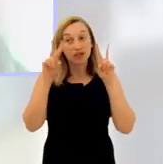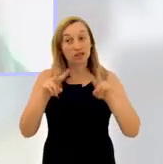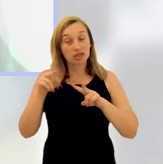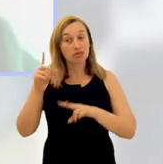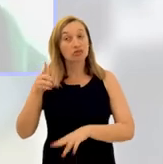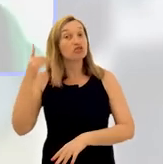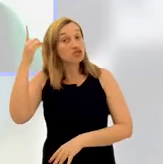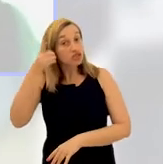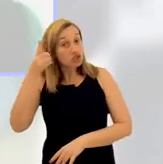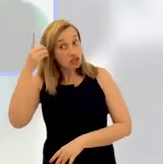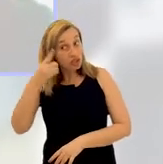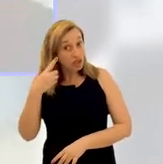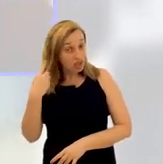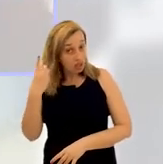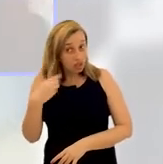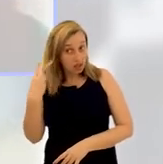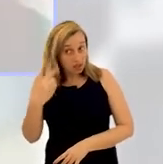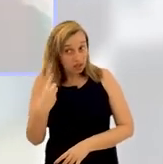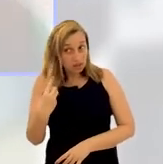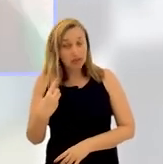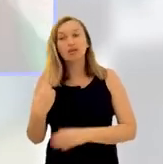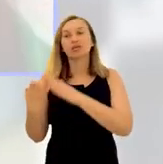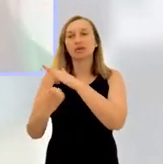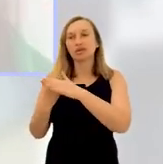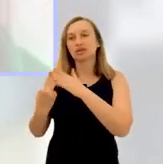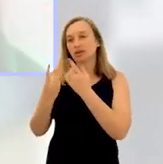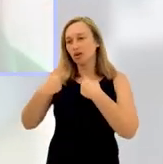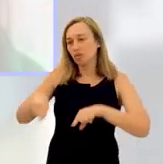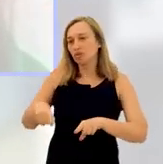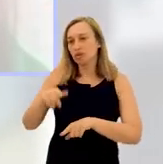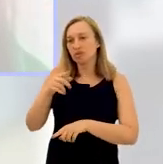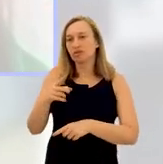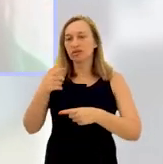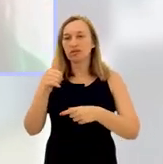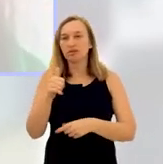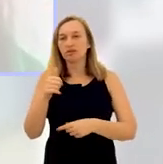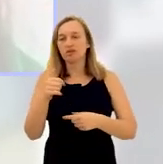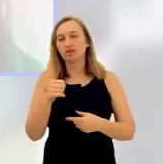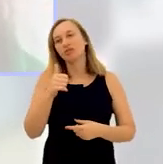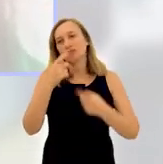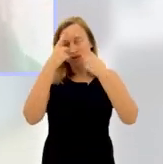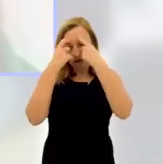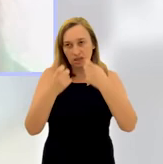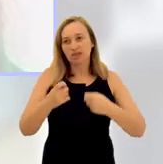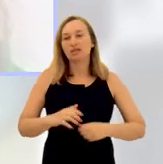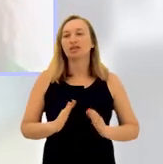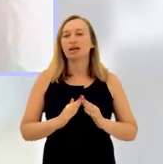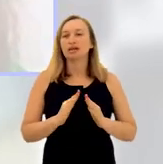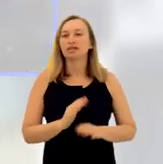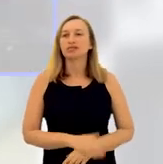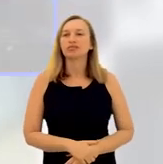está a minha visão de direito empresarial, naquilo que é mais efetivo para combater a violência doméstica.